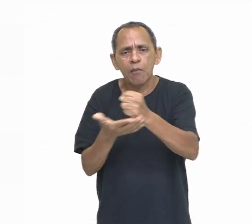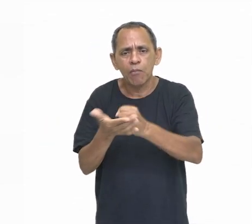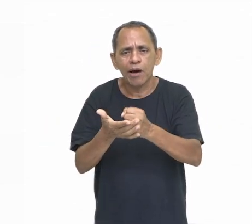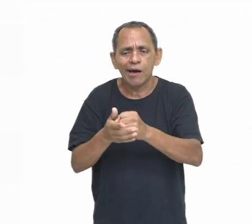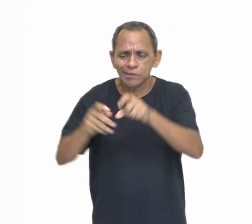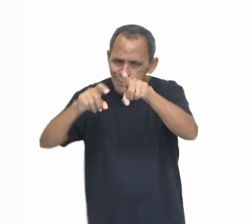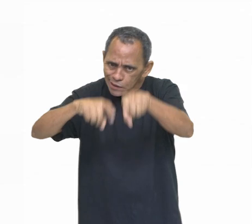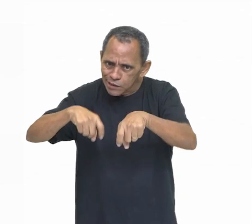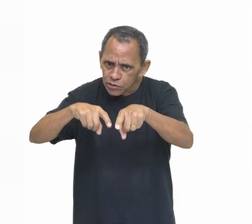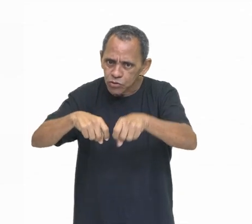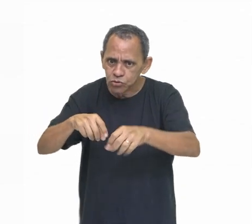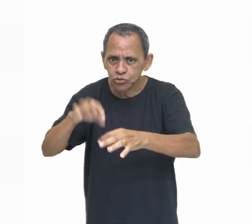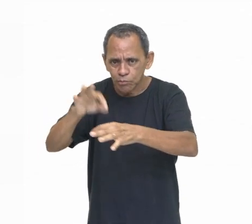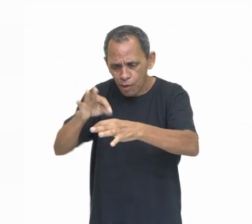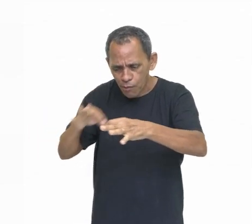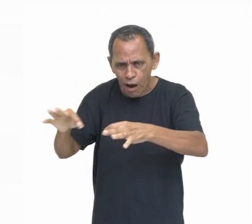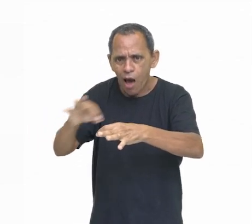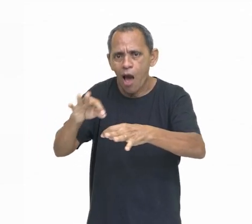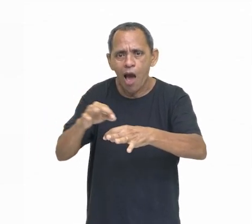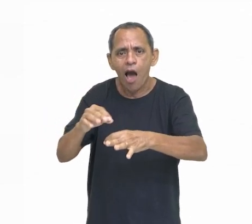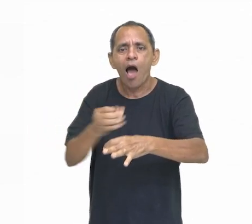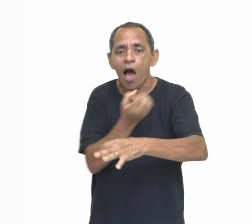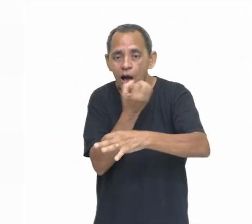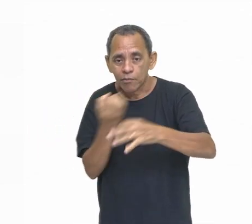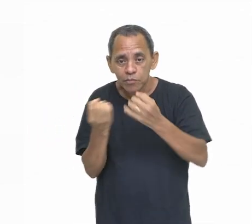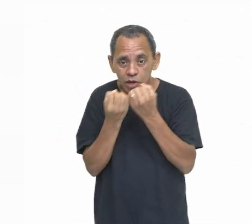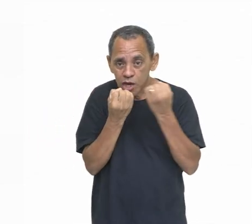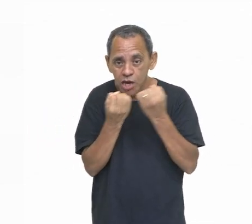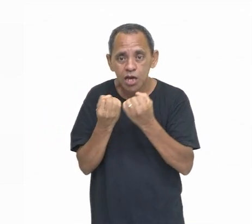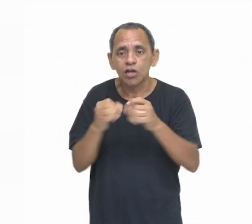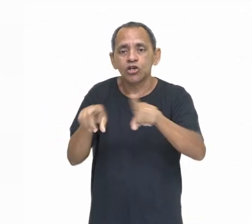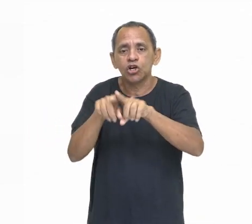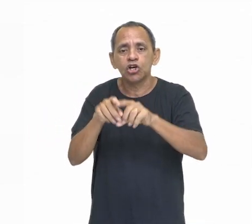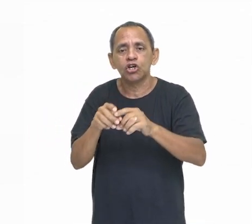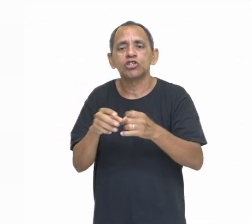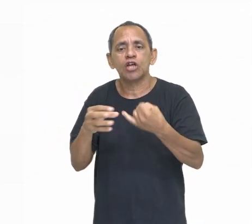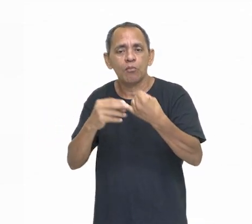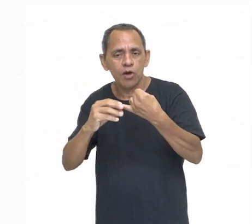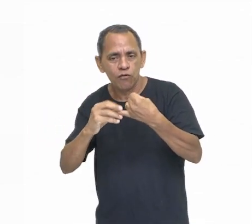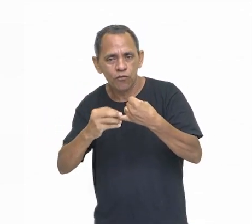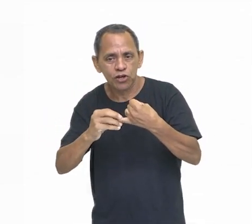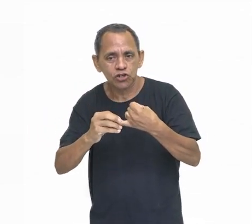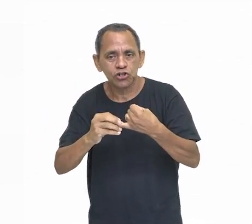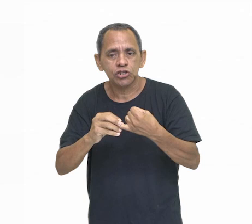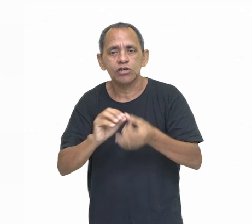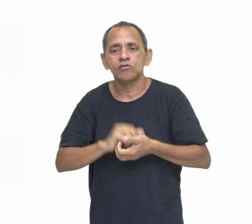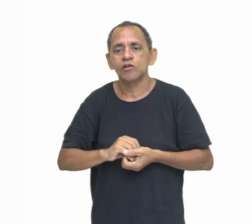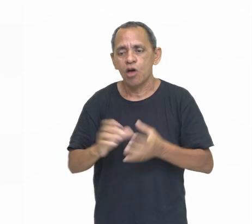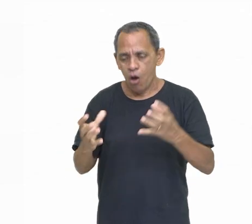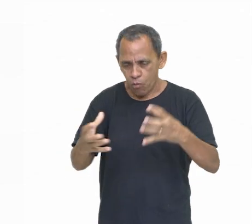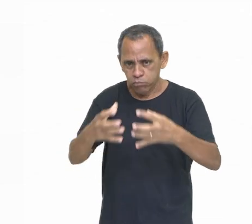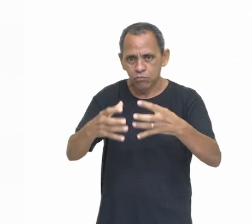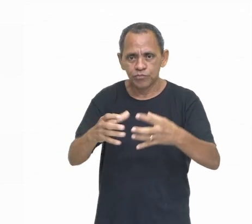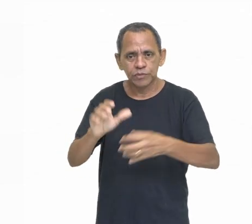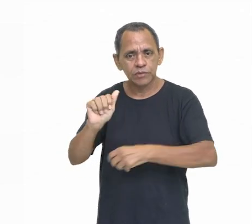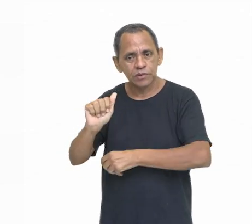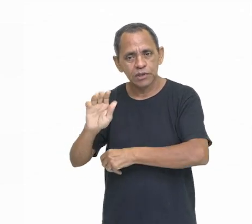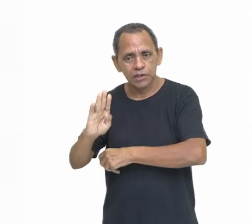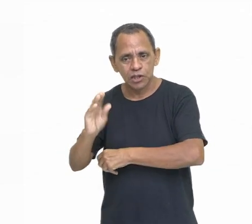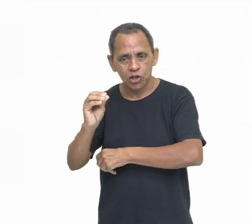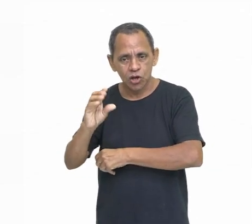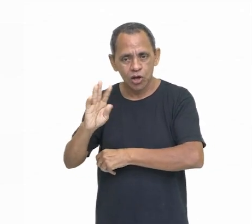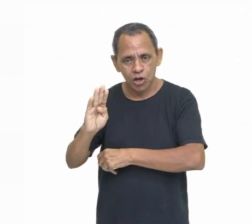era a agricultura, com o cultivo de milho, feijão, abóbora e cacau. Vamos já falar do